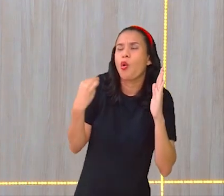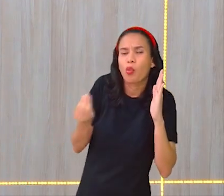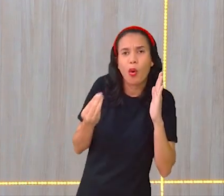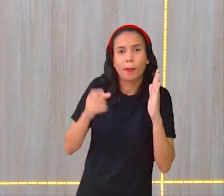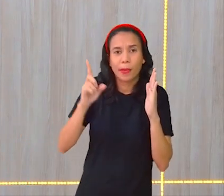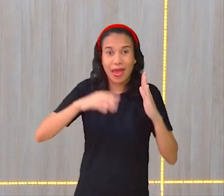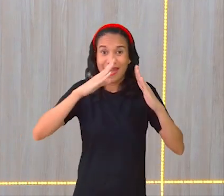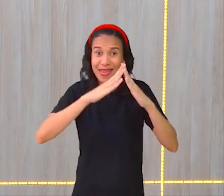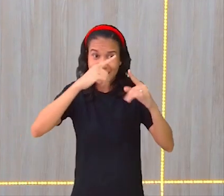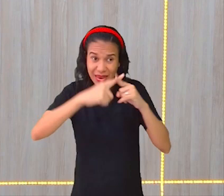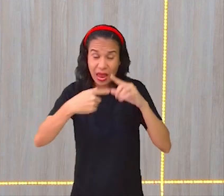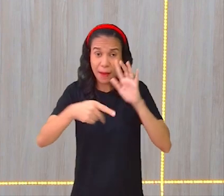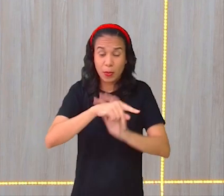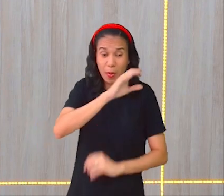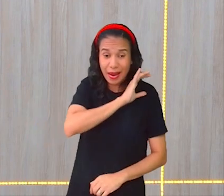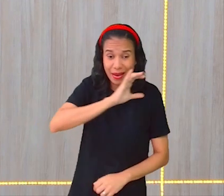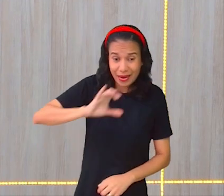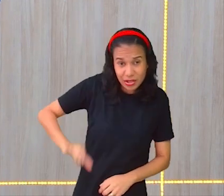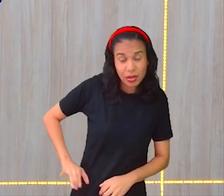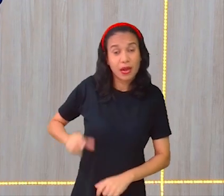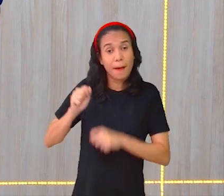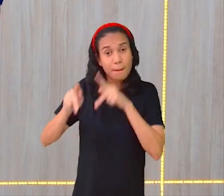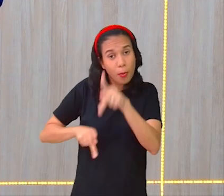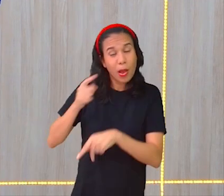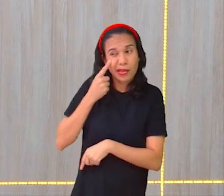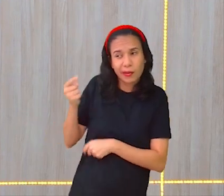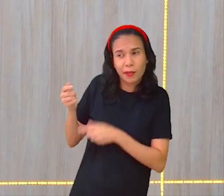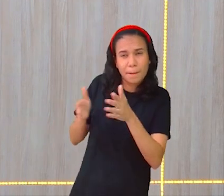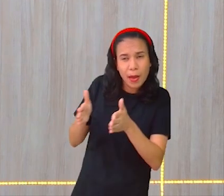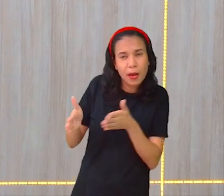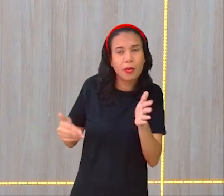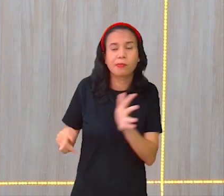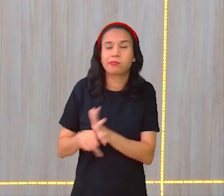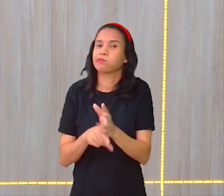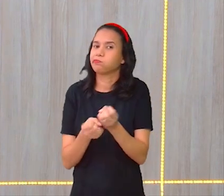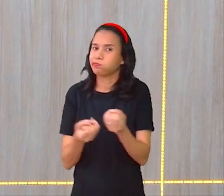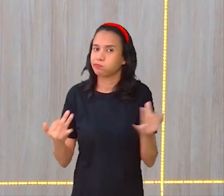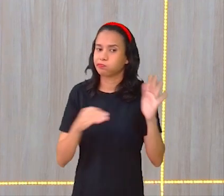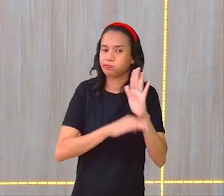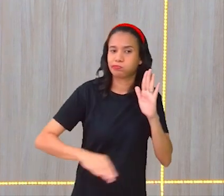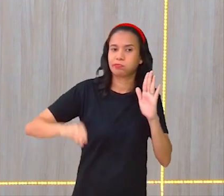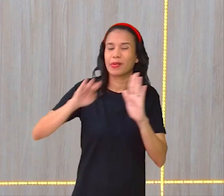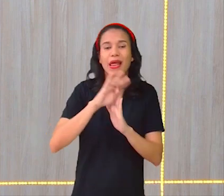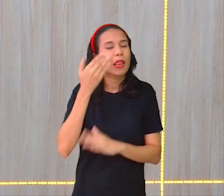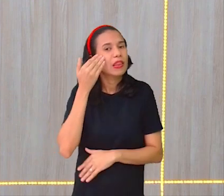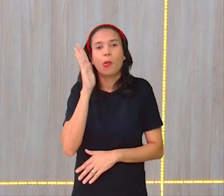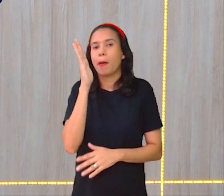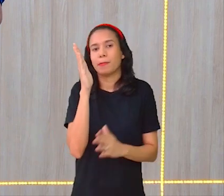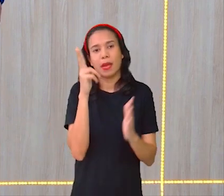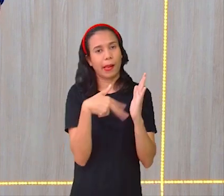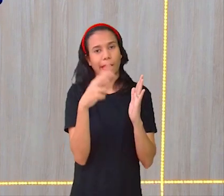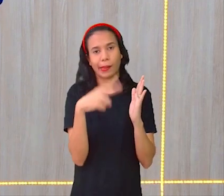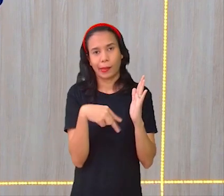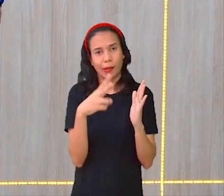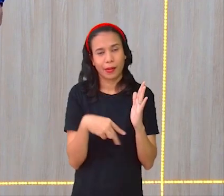igrejas cristãs, e aquela população naquele período, uma grande parte das pessoas eram analfabetas.